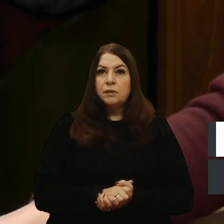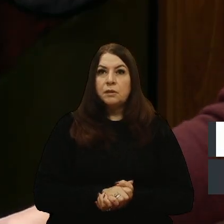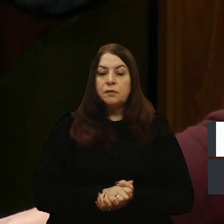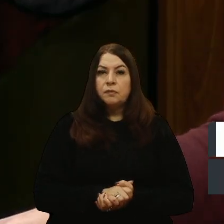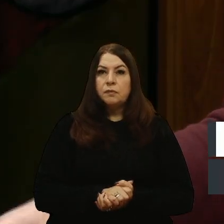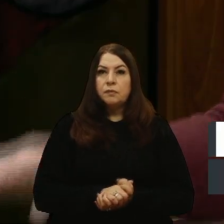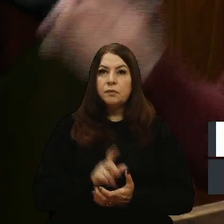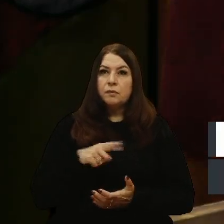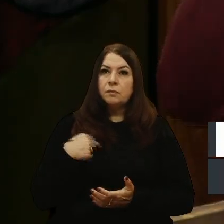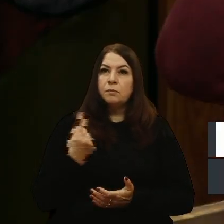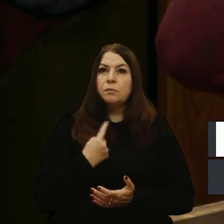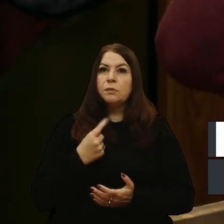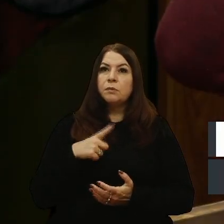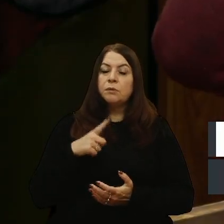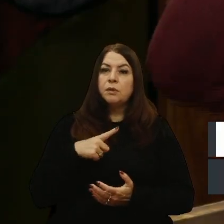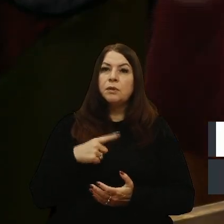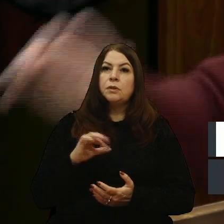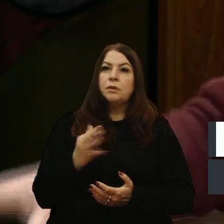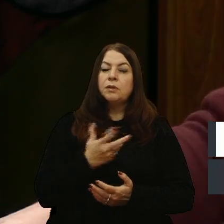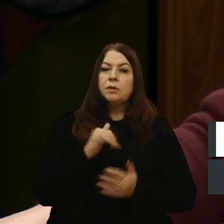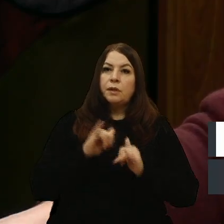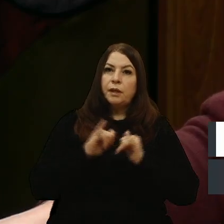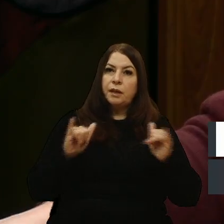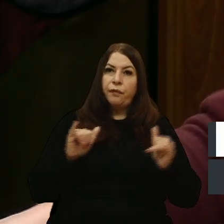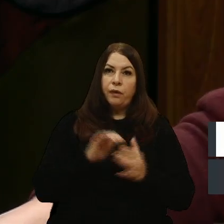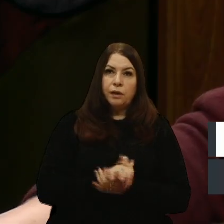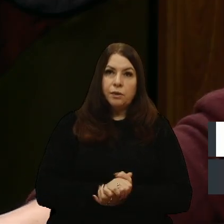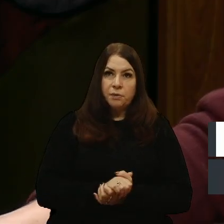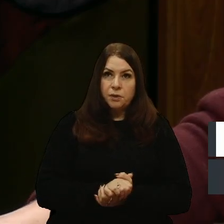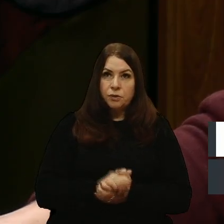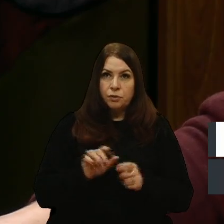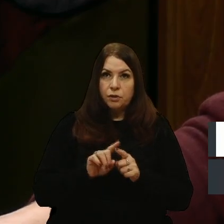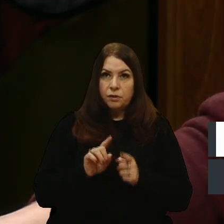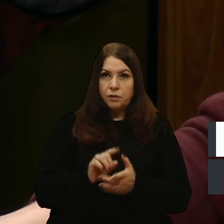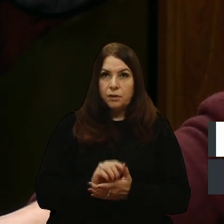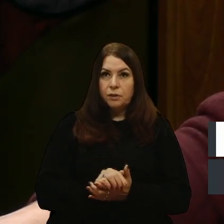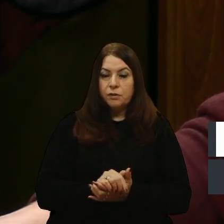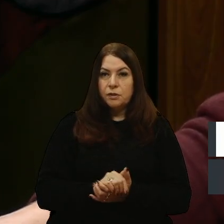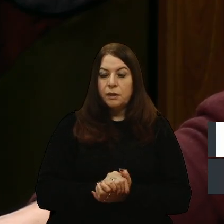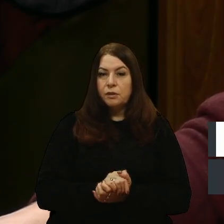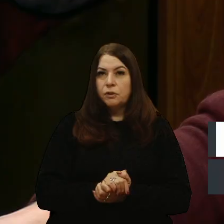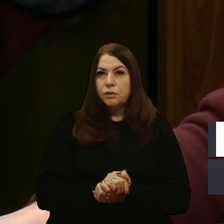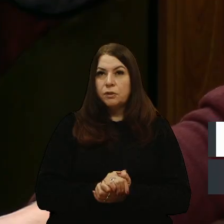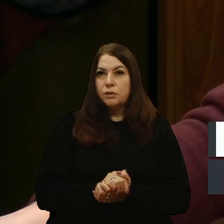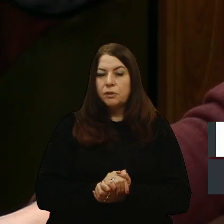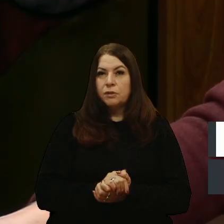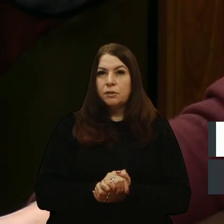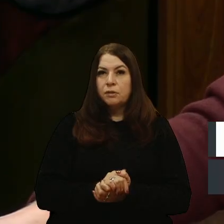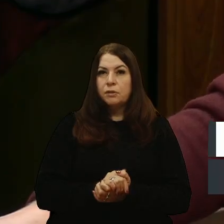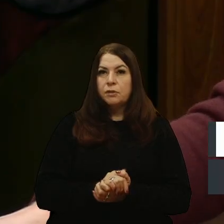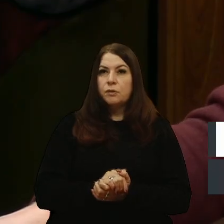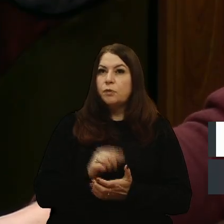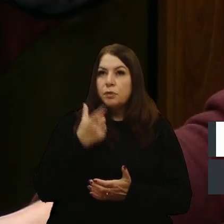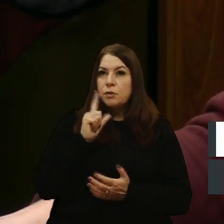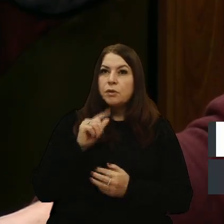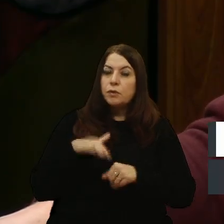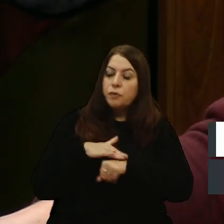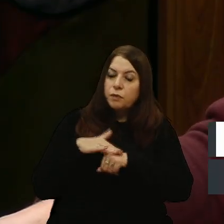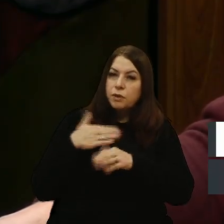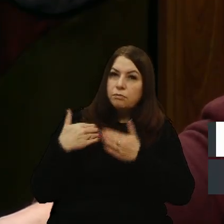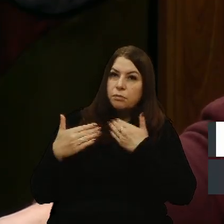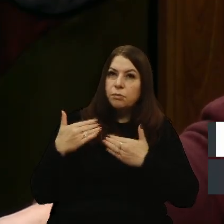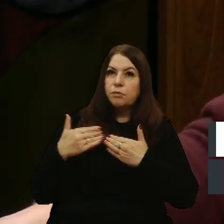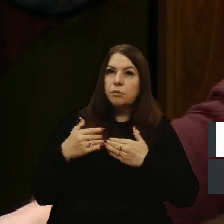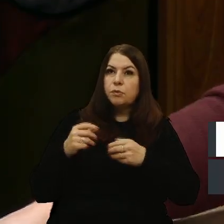para que nós pudéssemos obter todas as informações que assim não fossem adquiridas pelo diálogo com o secretário